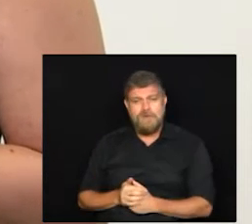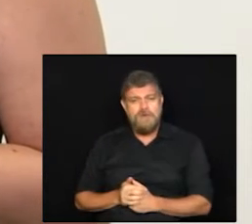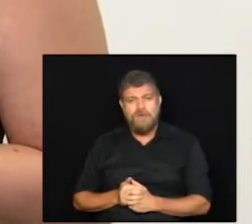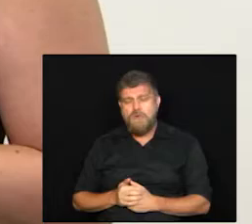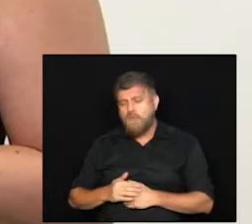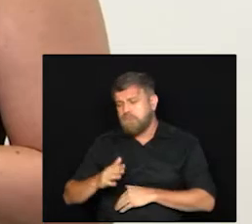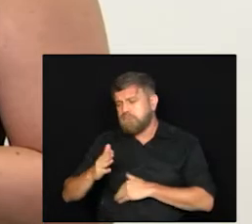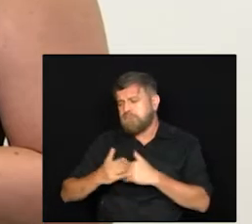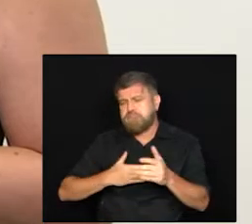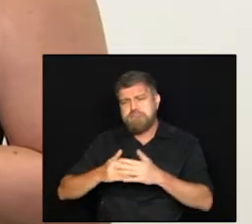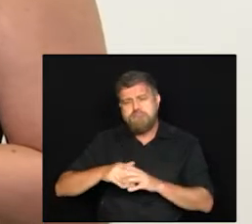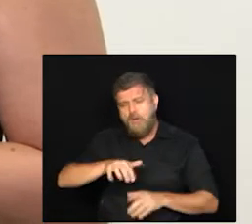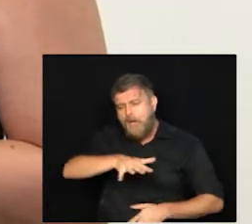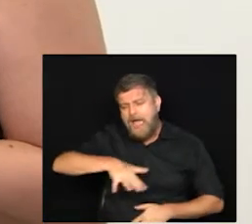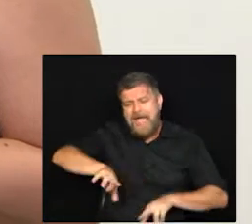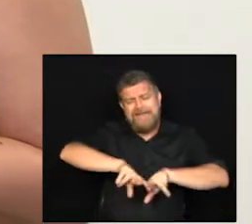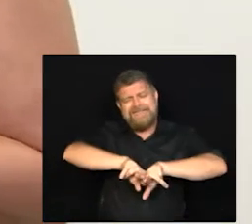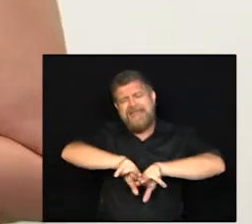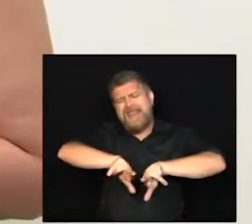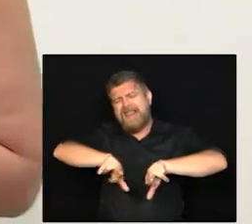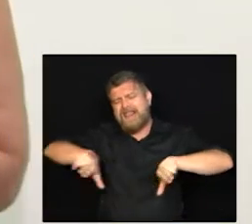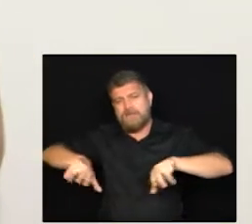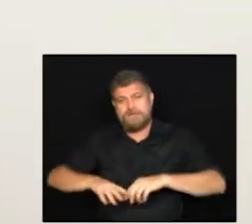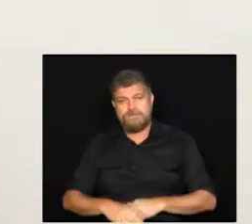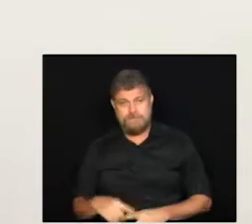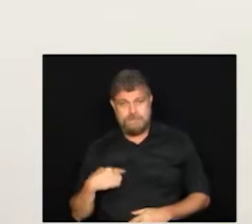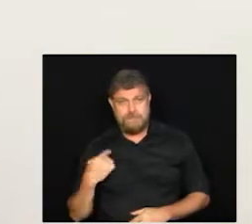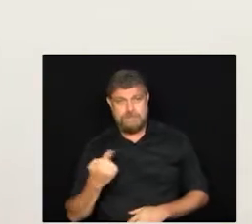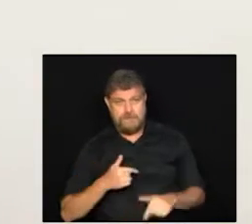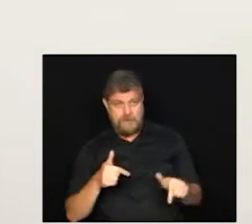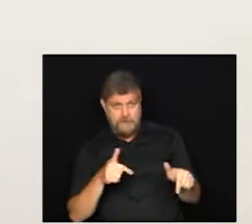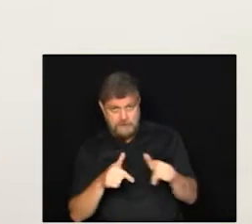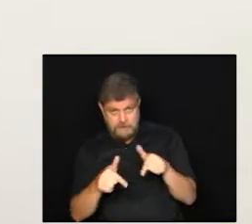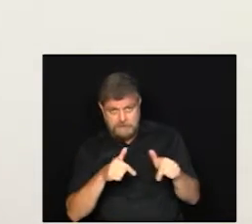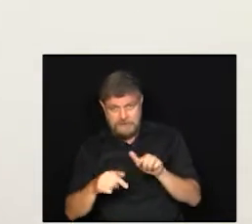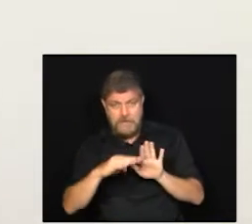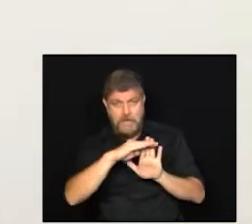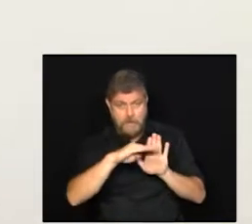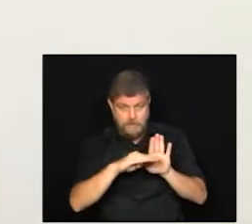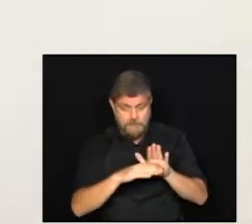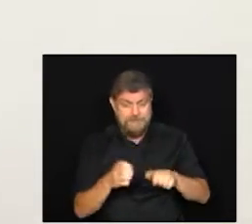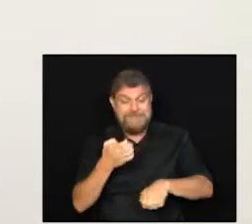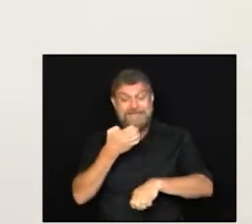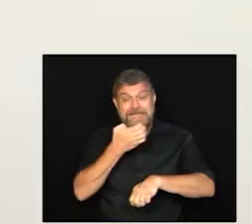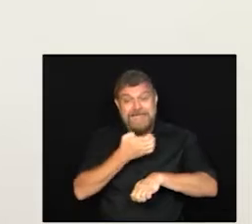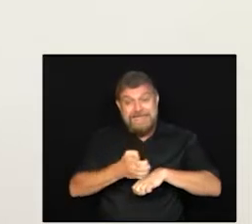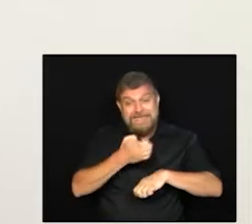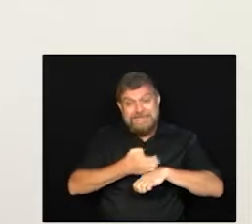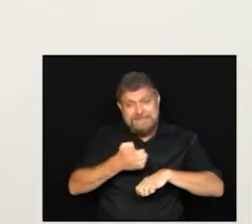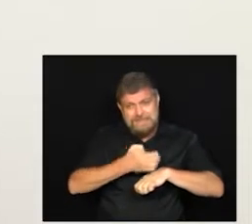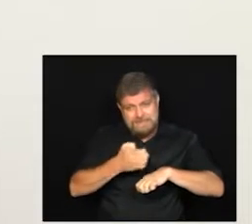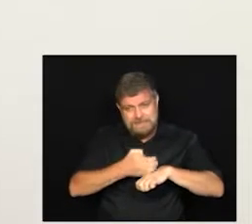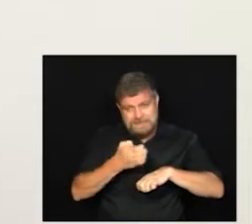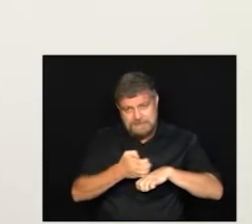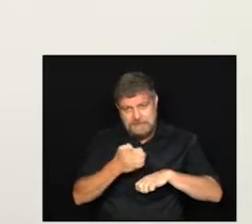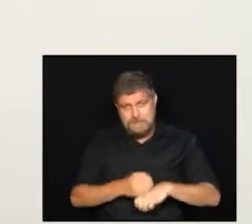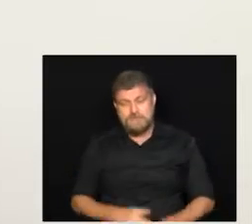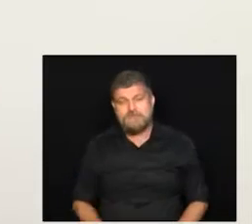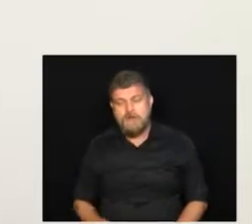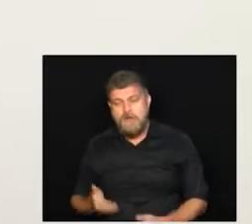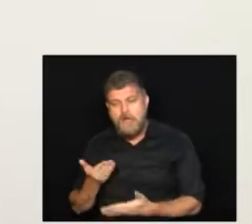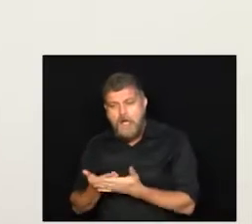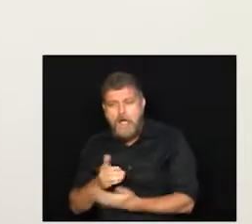amplo? Ele pode trabalhar aonde ele quiser? Sim, nós trabalhamos tanto com o programa de estágio, que seriam para estudantes do